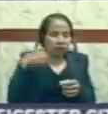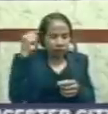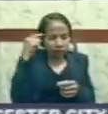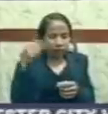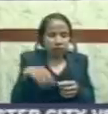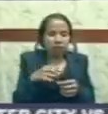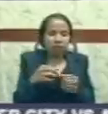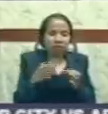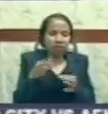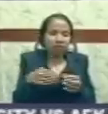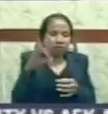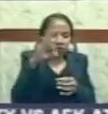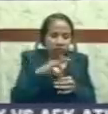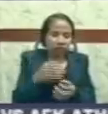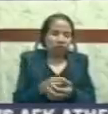votar.